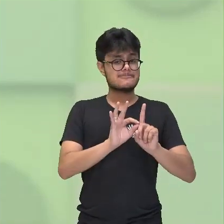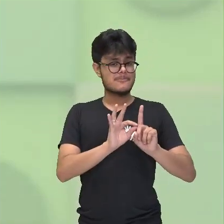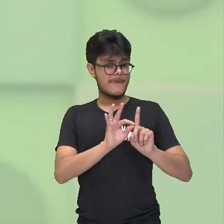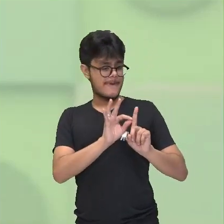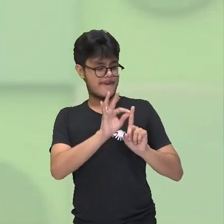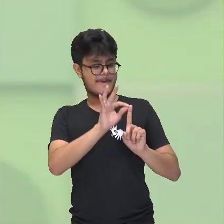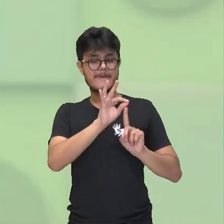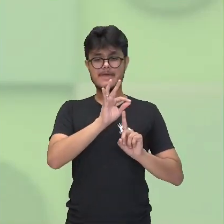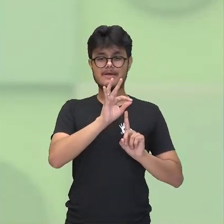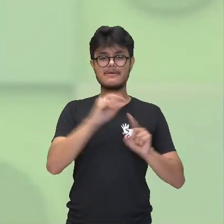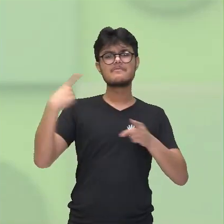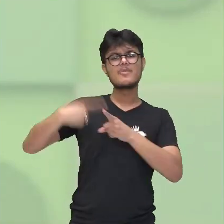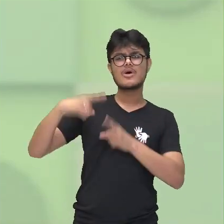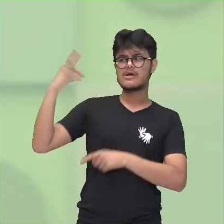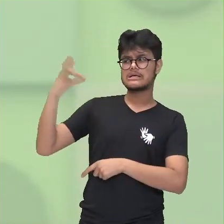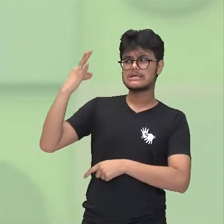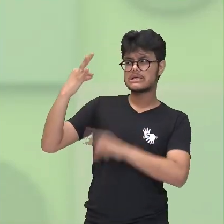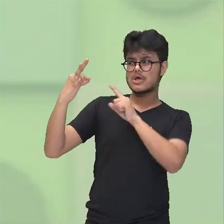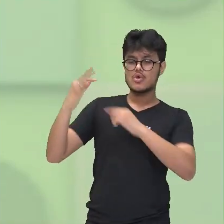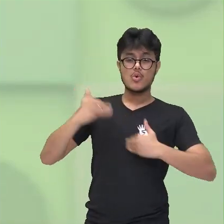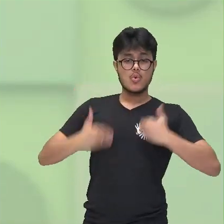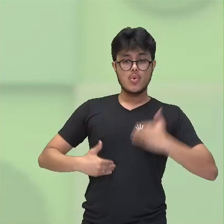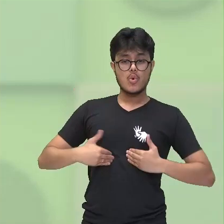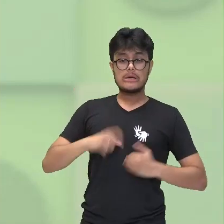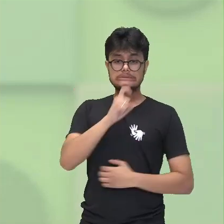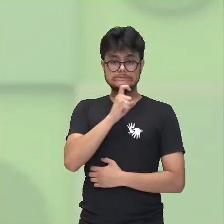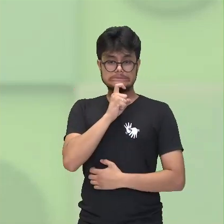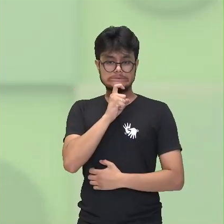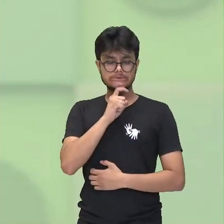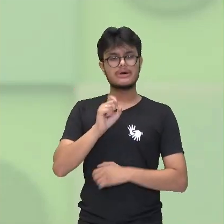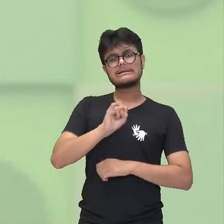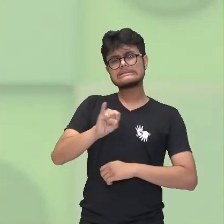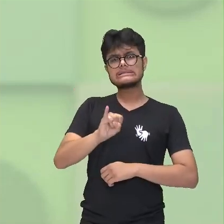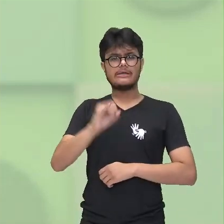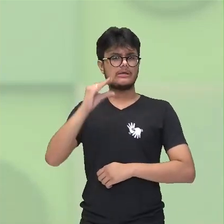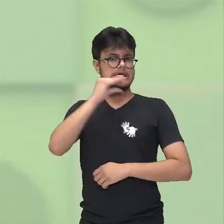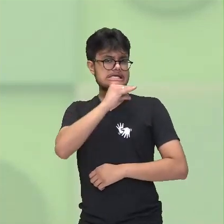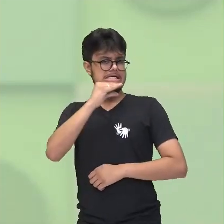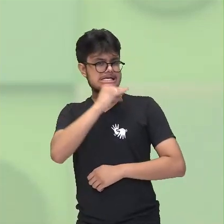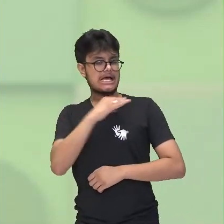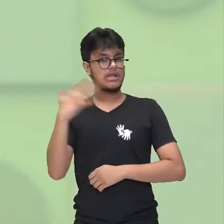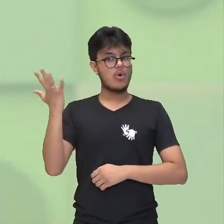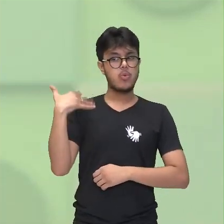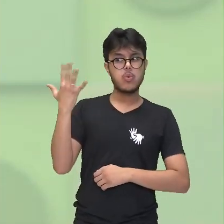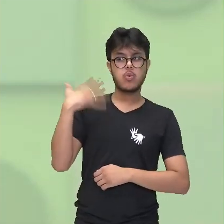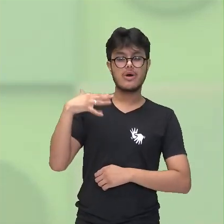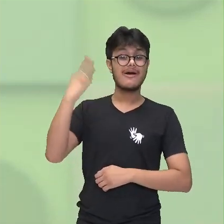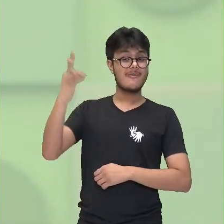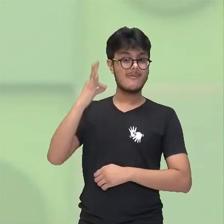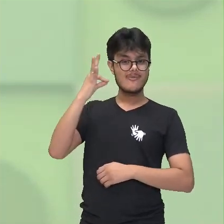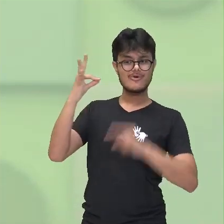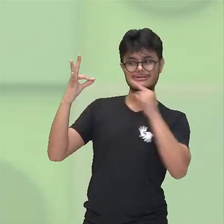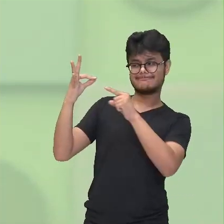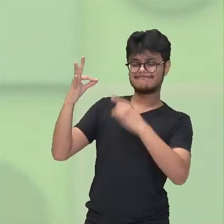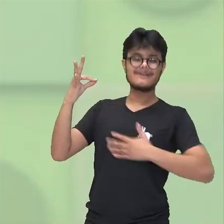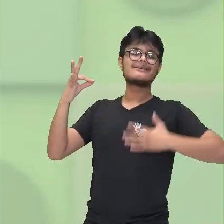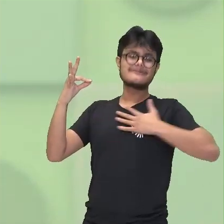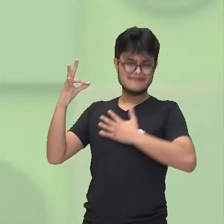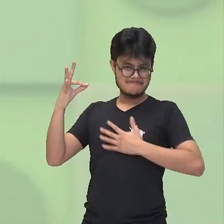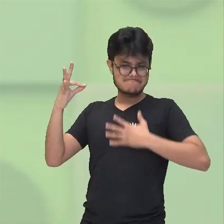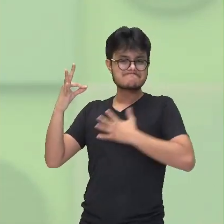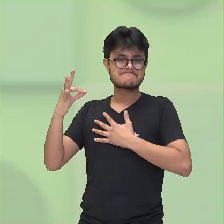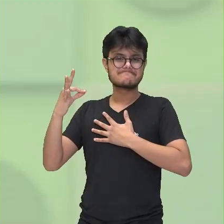temperatura corporal. Então, se ocorrem mudanças de temperatura em outros países, pode ser um local propício para esse